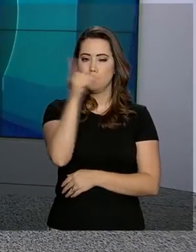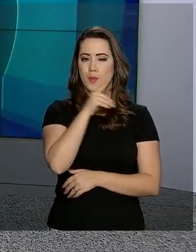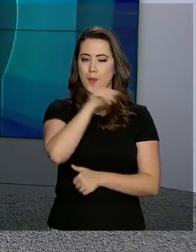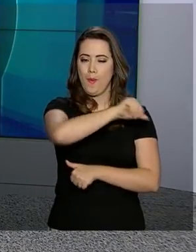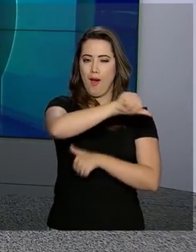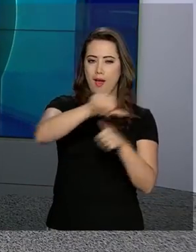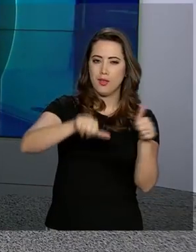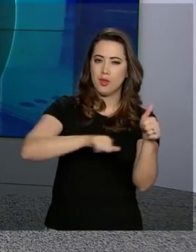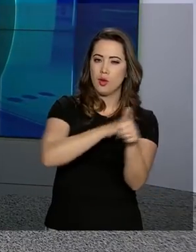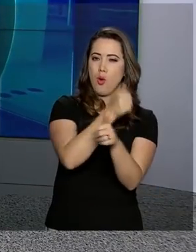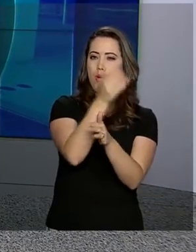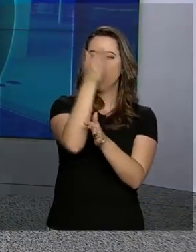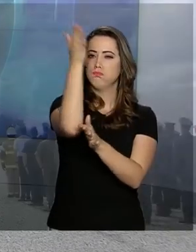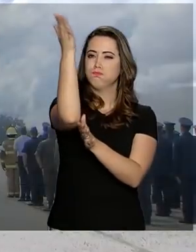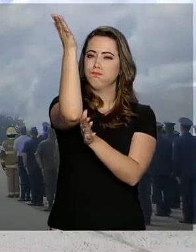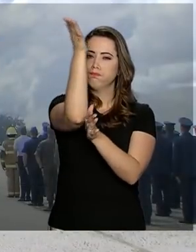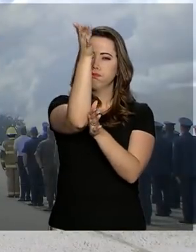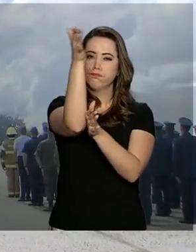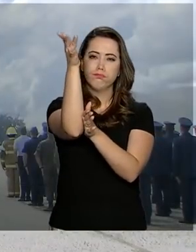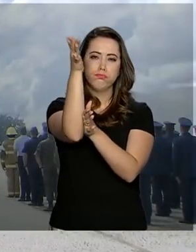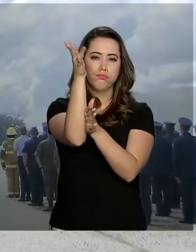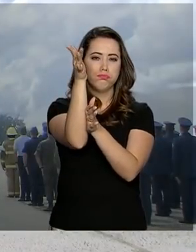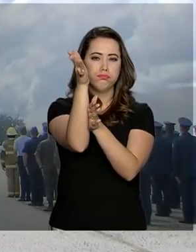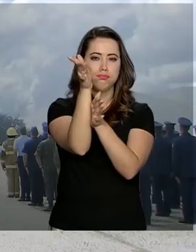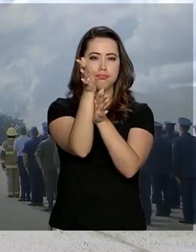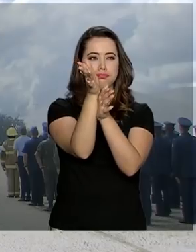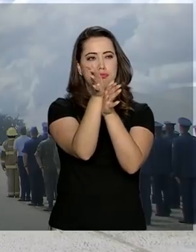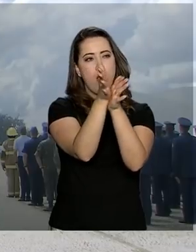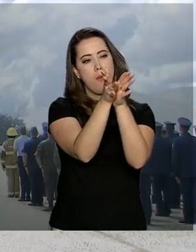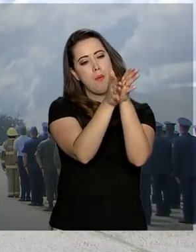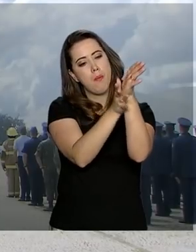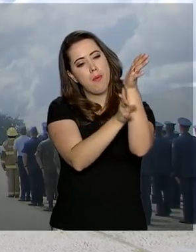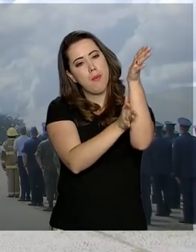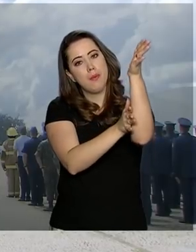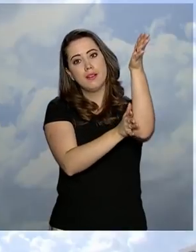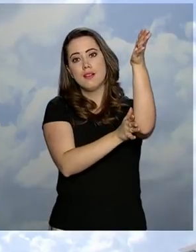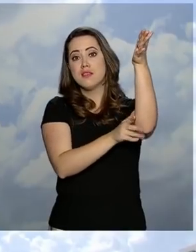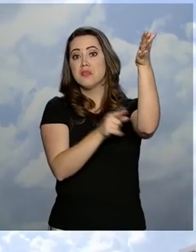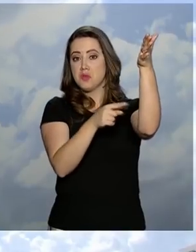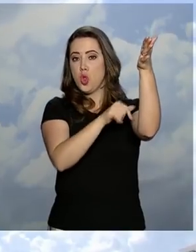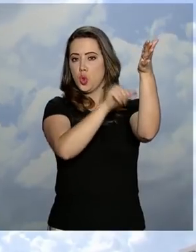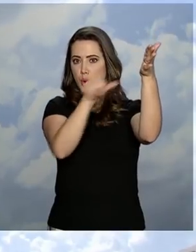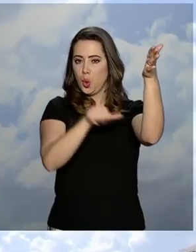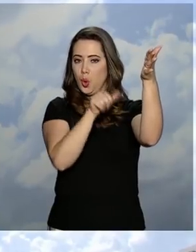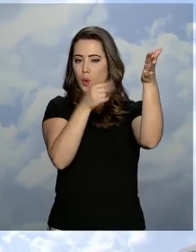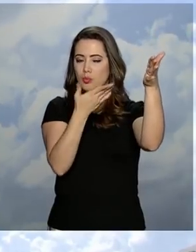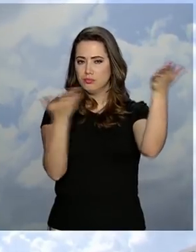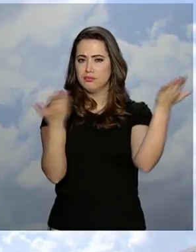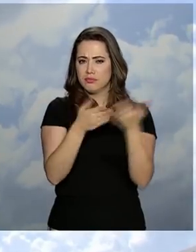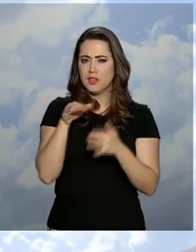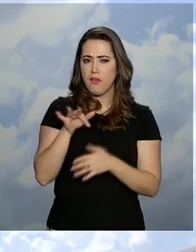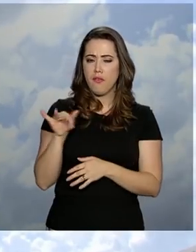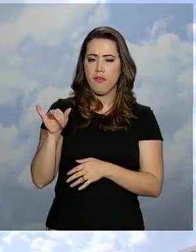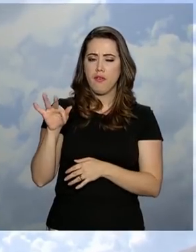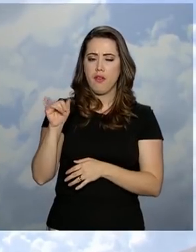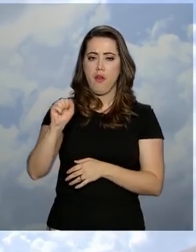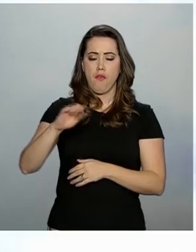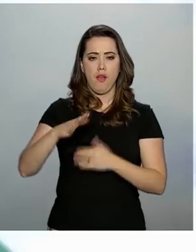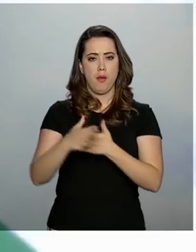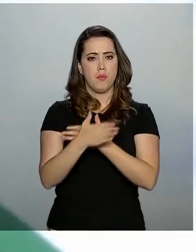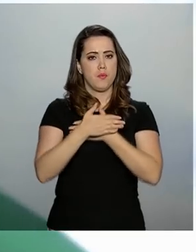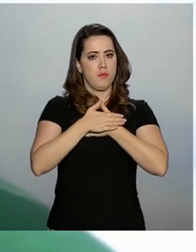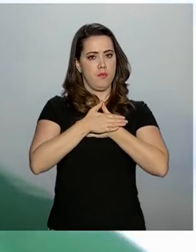da bandeira nacional, que desta vez foi comandada pela Força Aérea Brasileira. A cerimônia na Praça dos Três